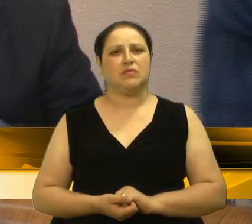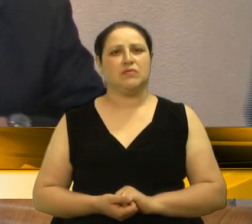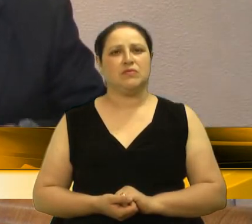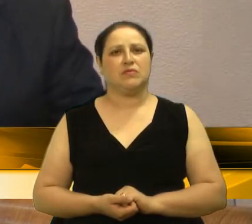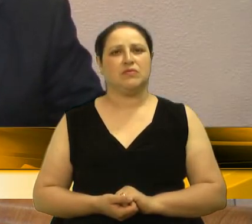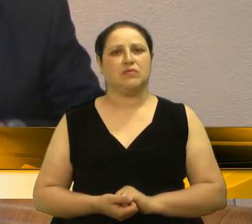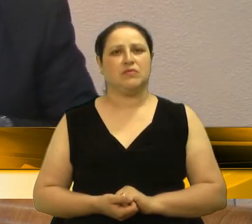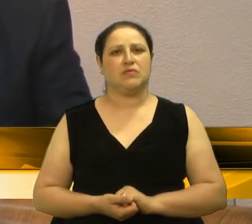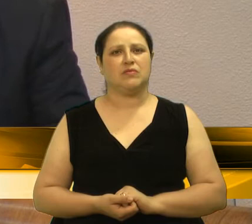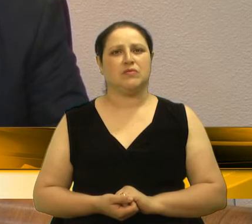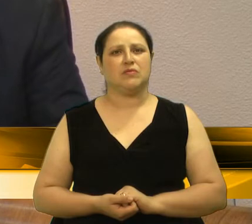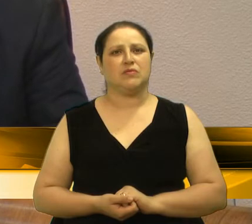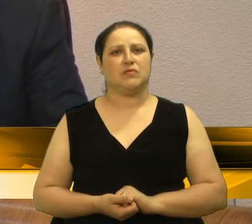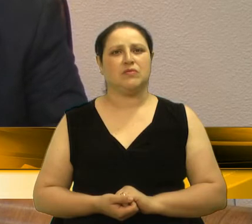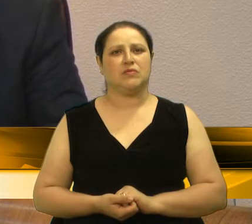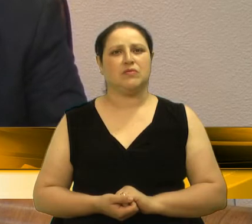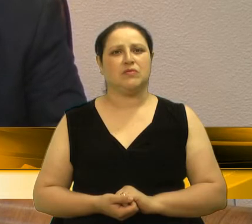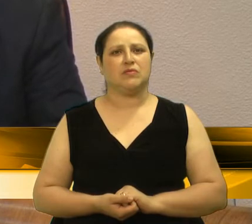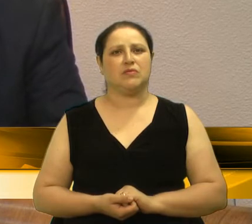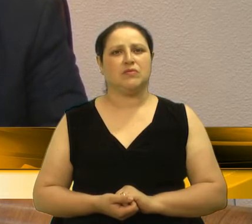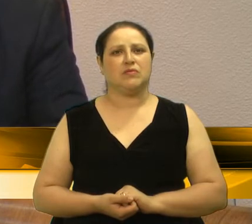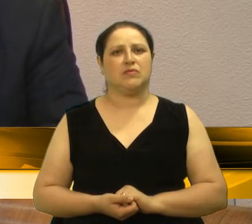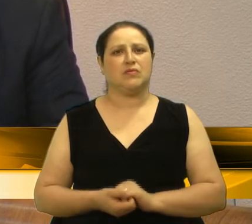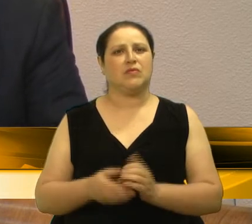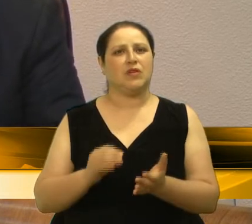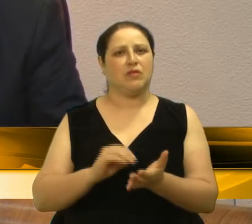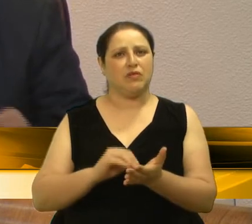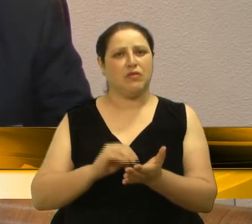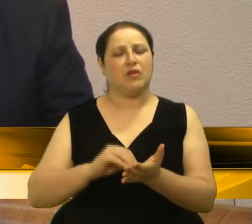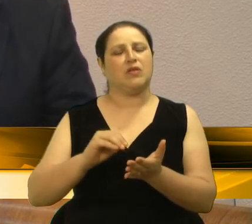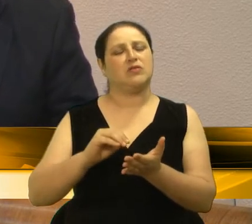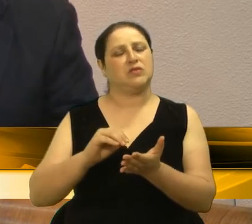ser verificada pela ausência da transcrição